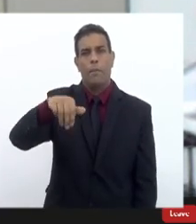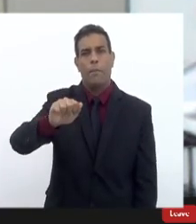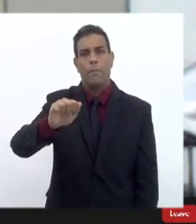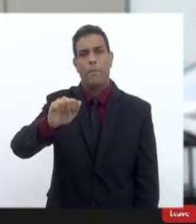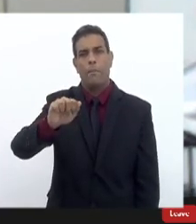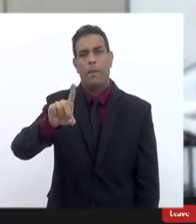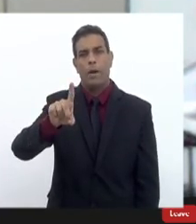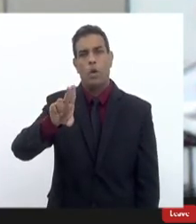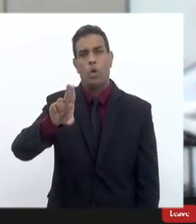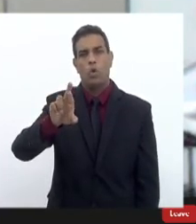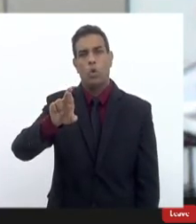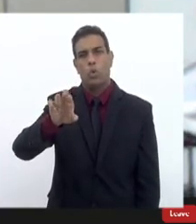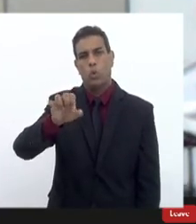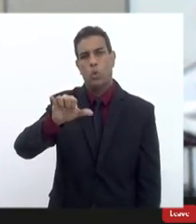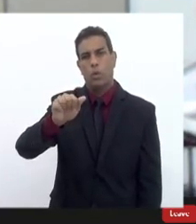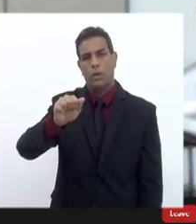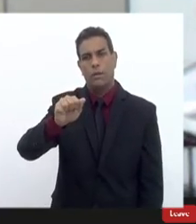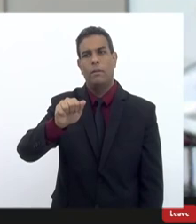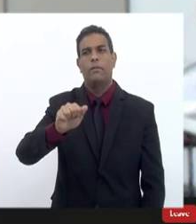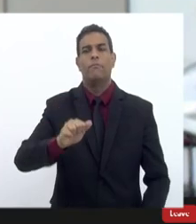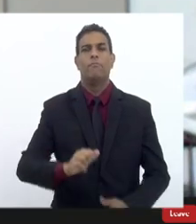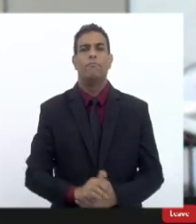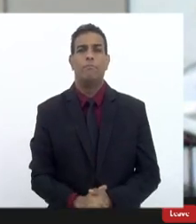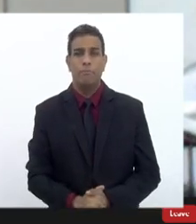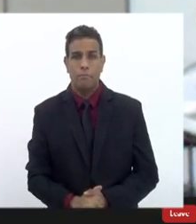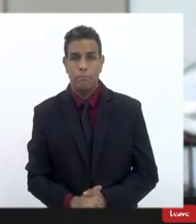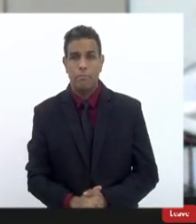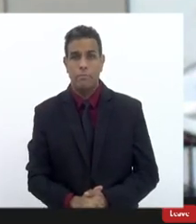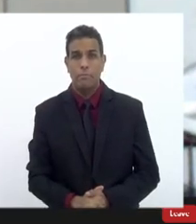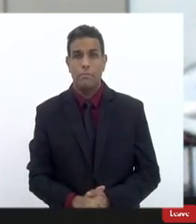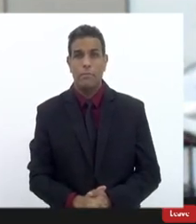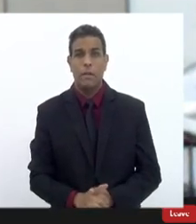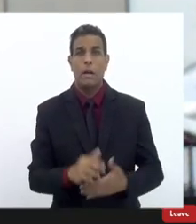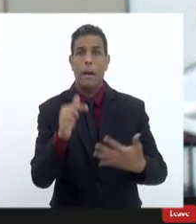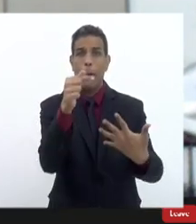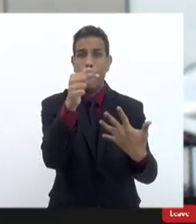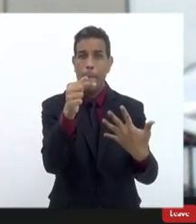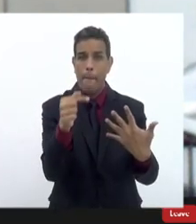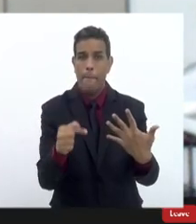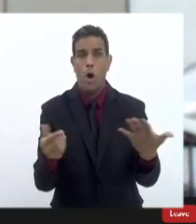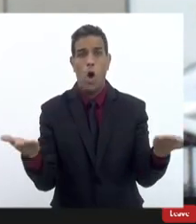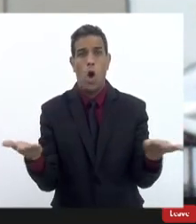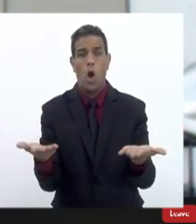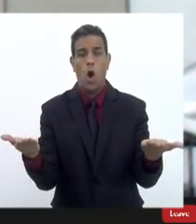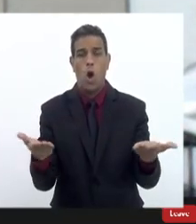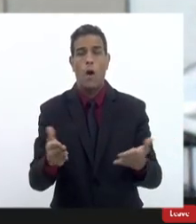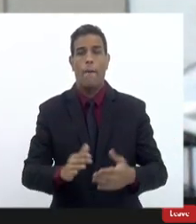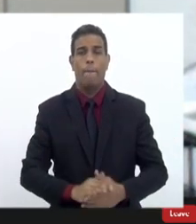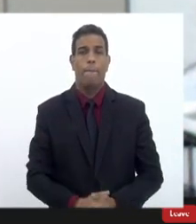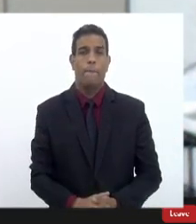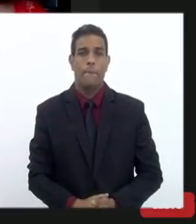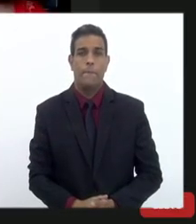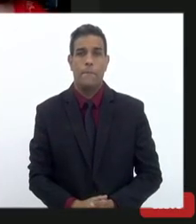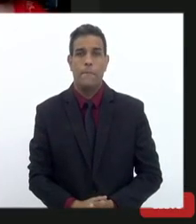da ADERJ. Na sequência, eu vou começar a chamar os deputados pela ordem de chegada aqui na nossa sala.